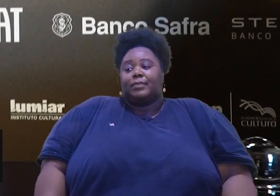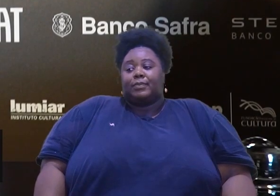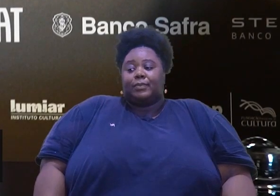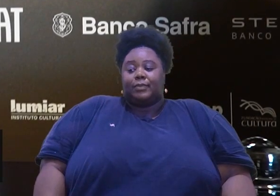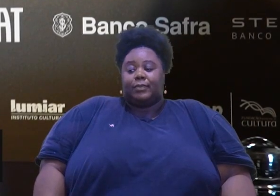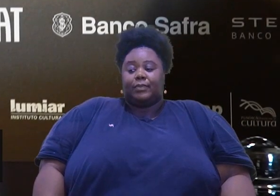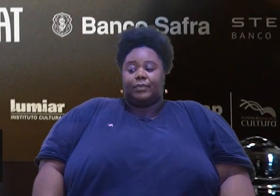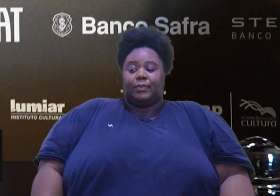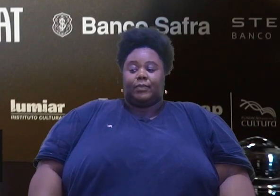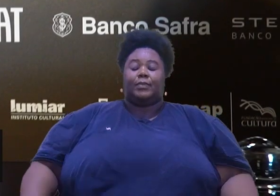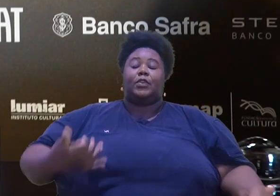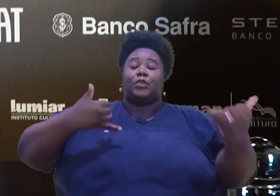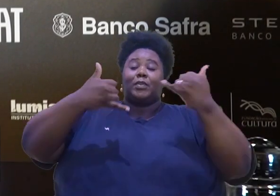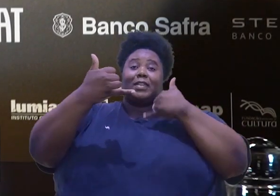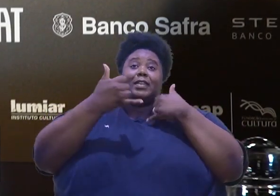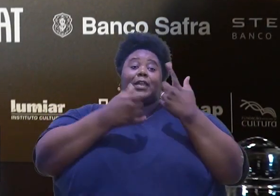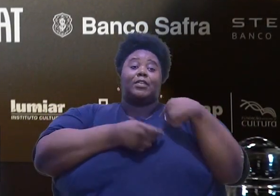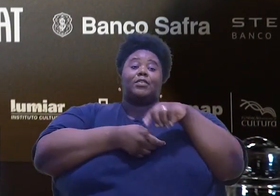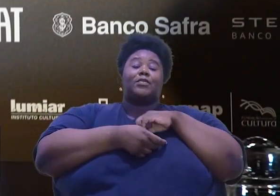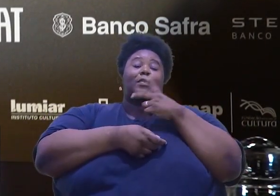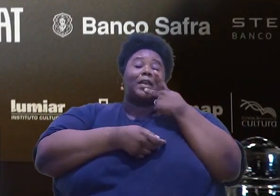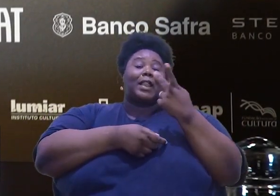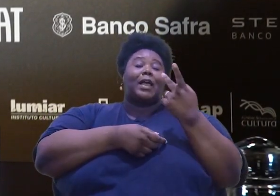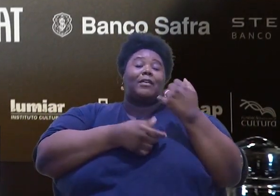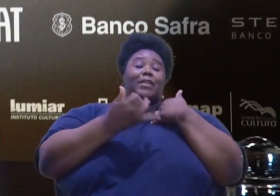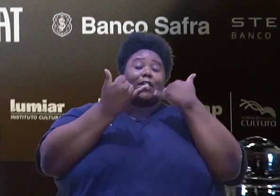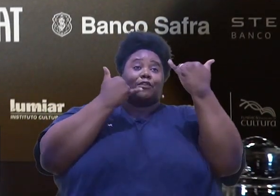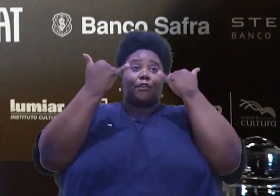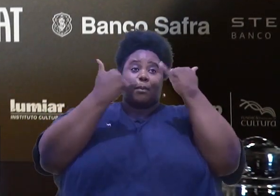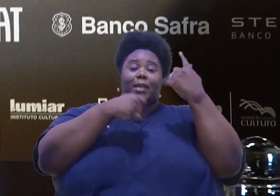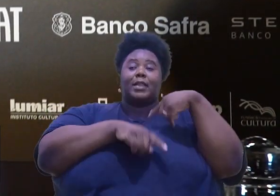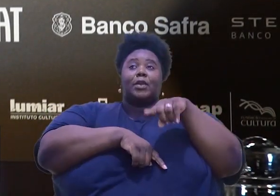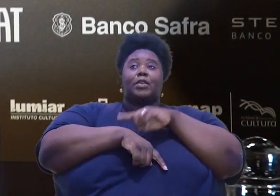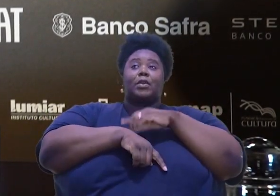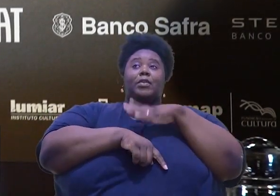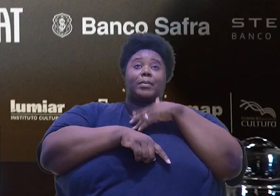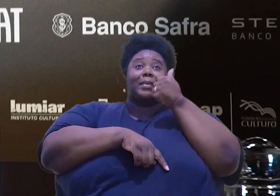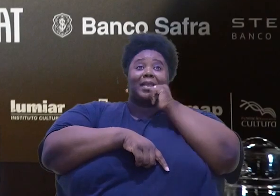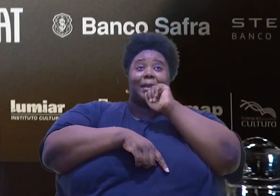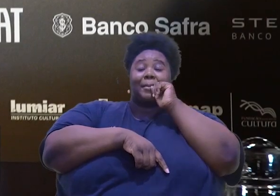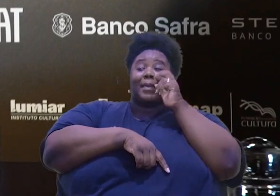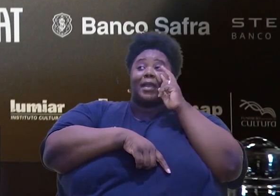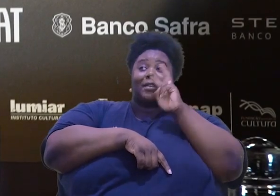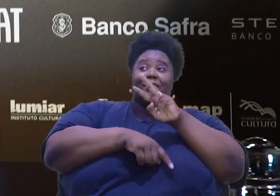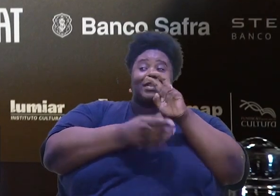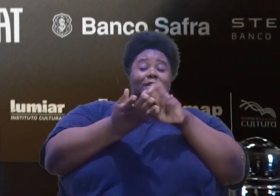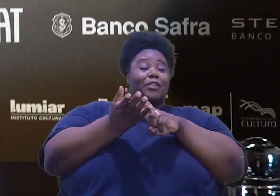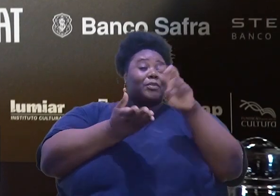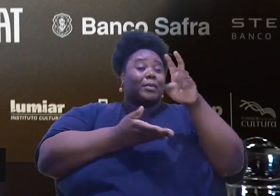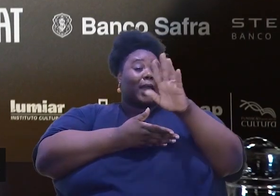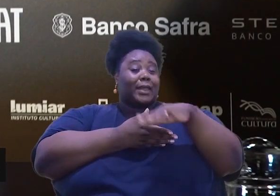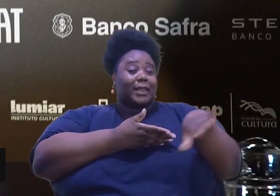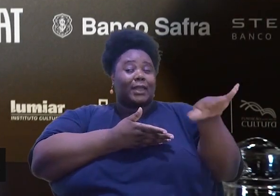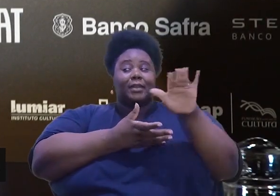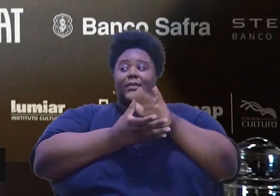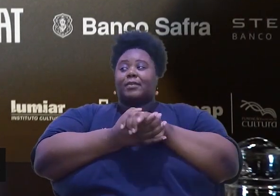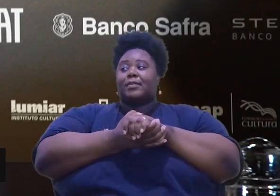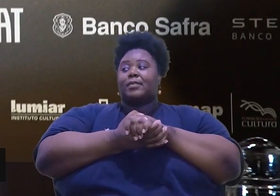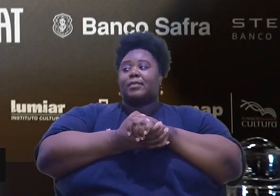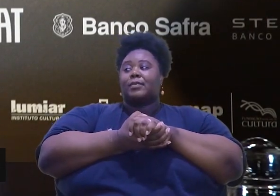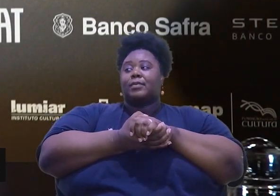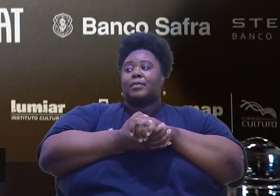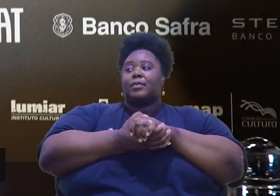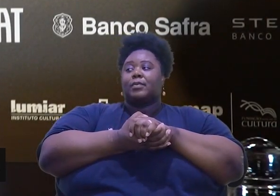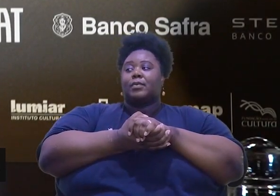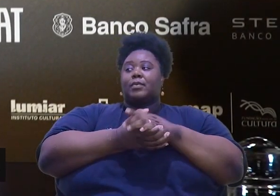alguma informação. Então, a minha mãe, vendo de manhã, às vezes as crianças, nós estamos falando